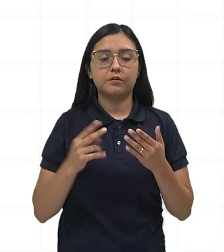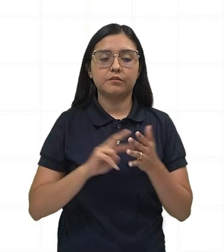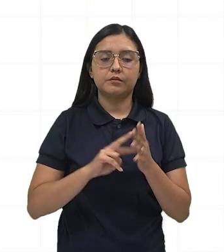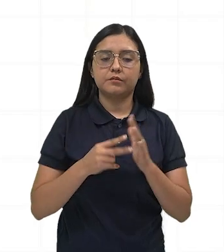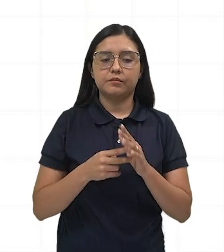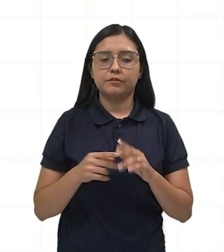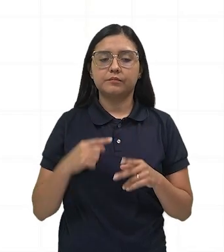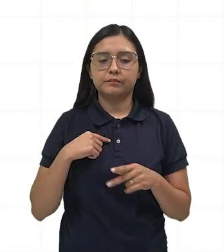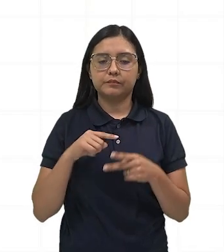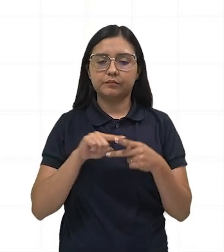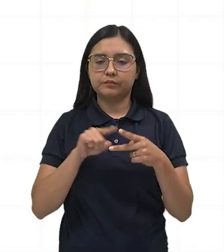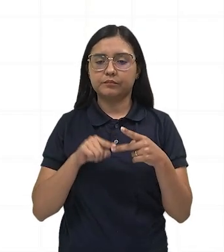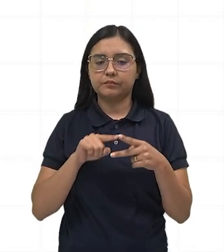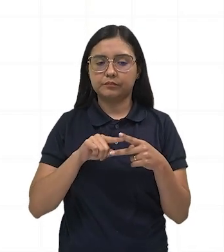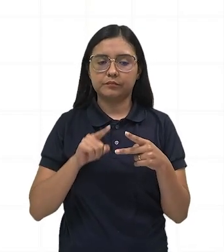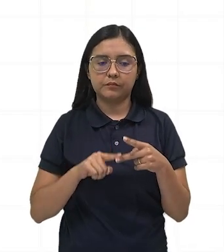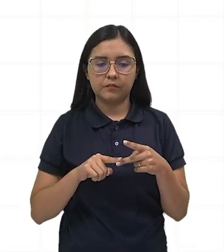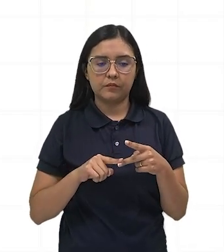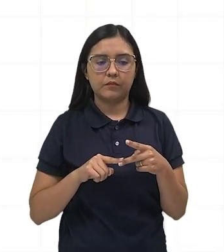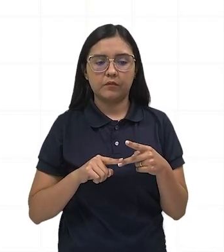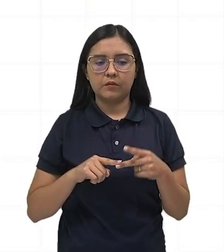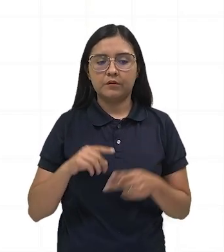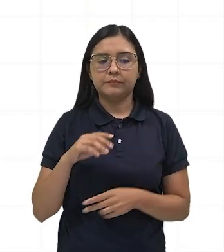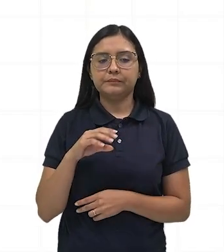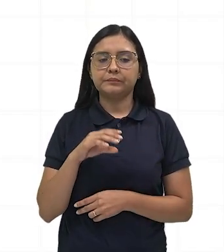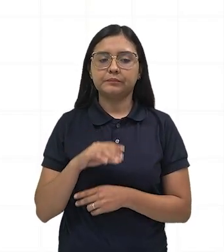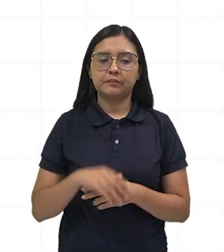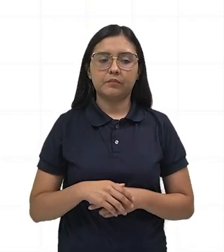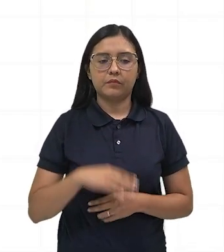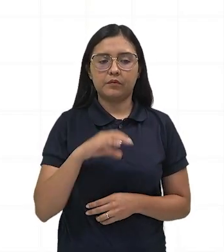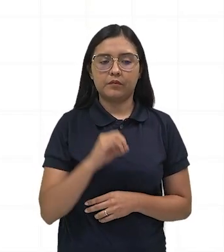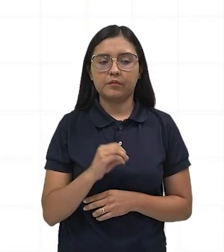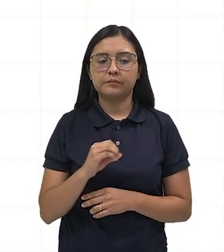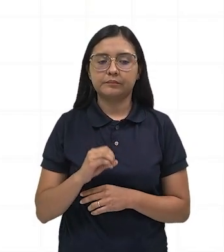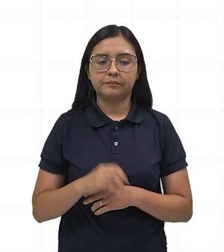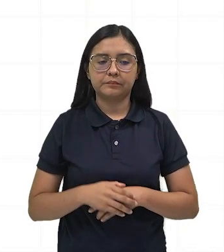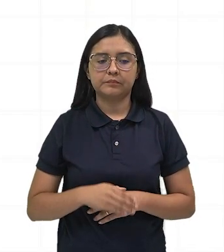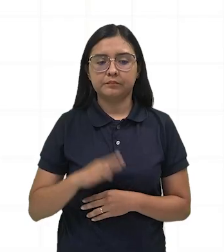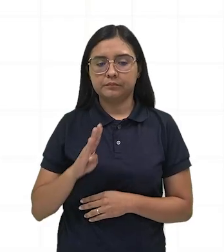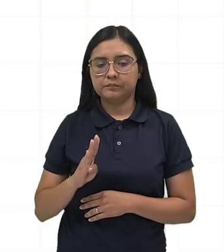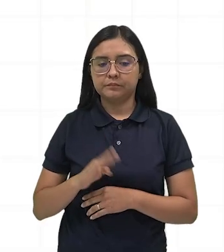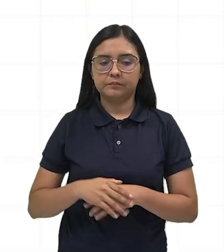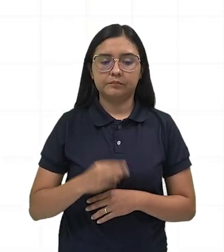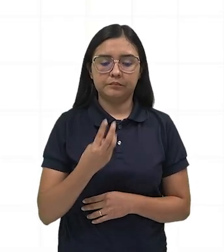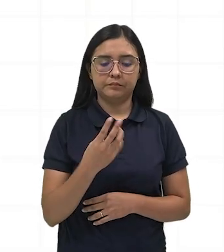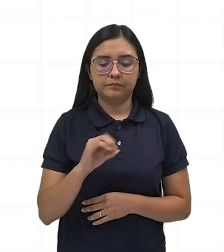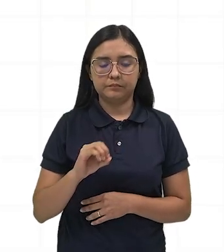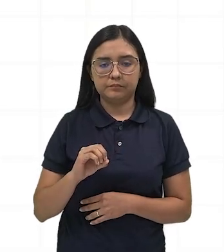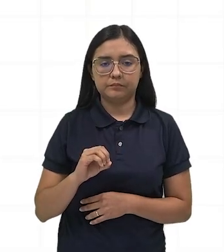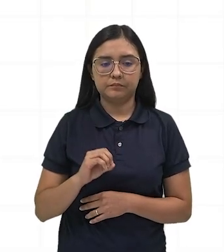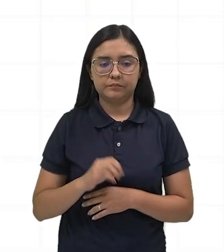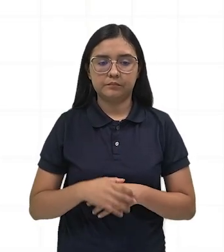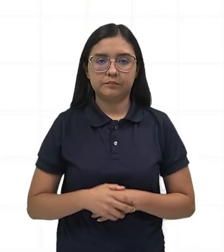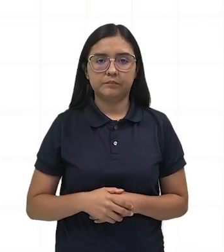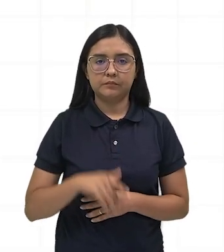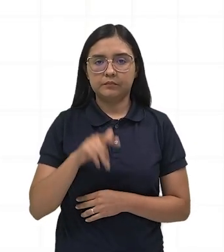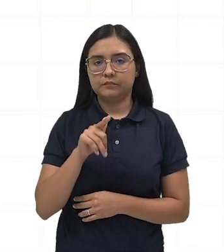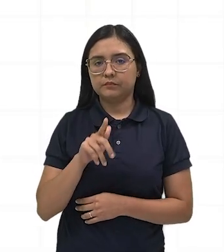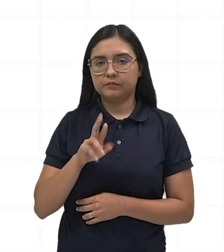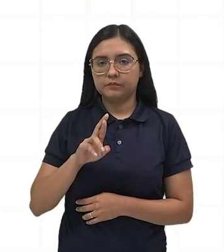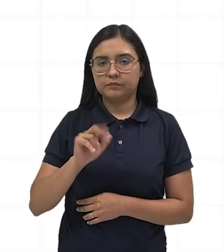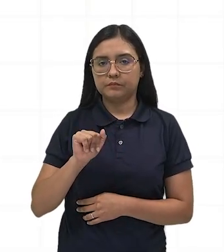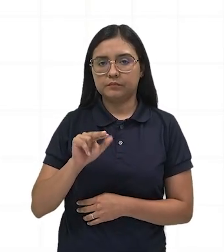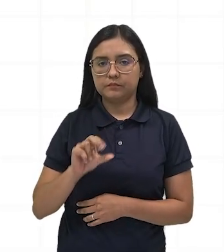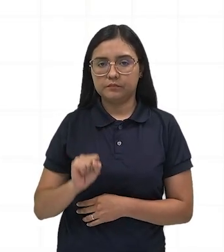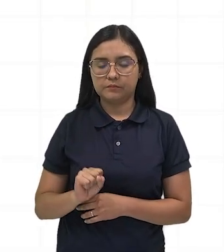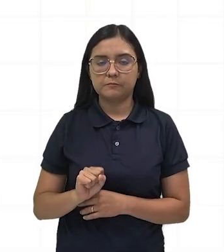ângulo aqui, AOB, foi dividido em dois ângulos iguais. Então, dois ângulos de 30 graus. Tudo